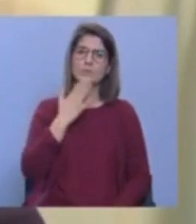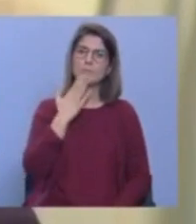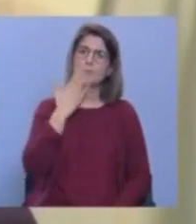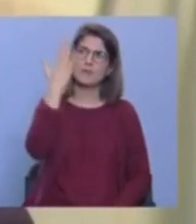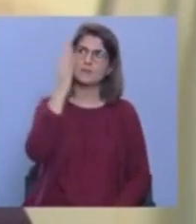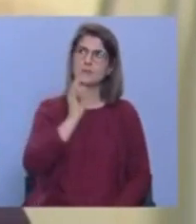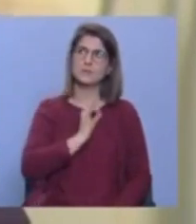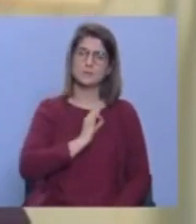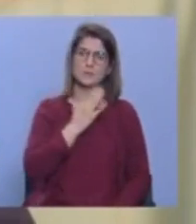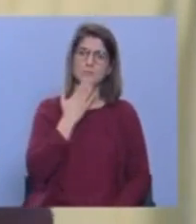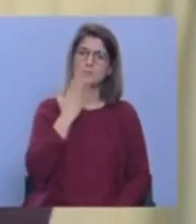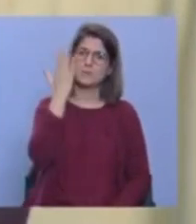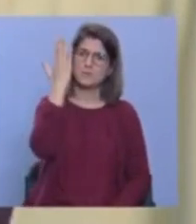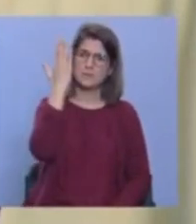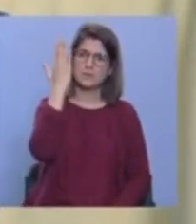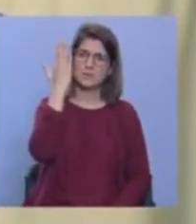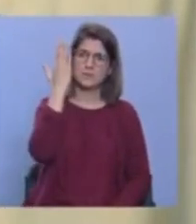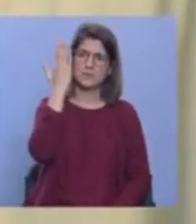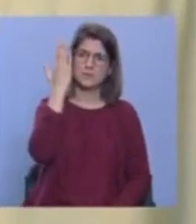pedimos, Senhor,